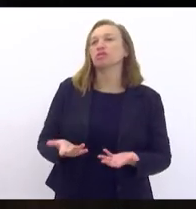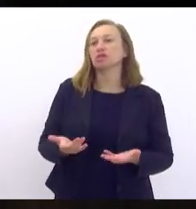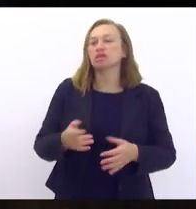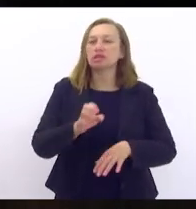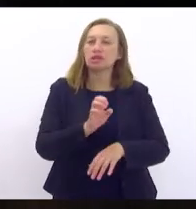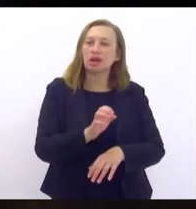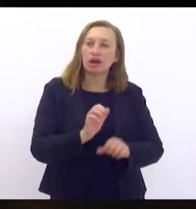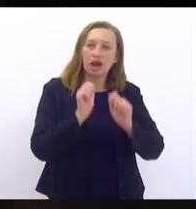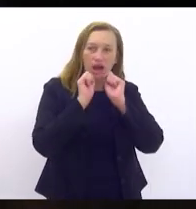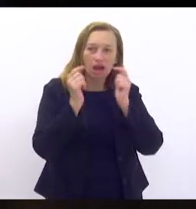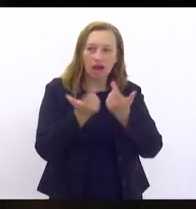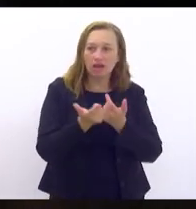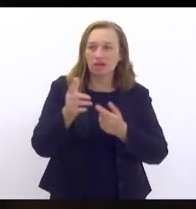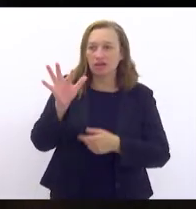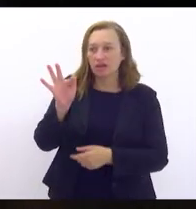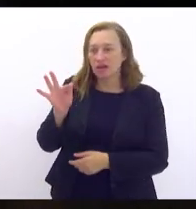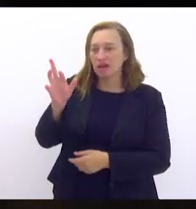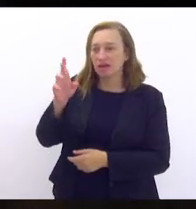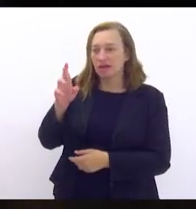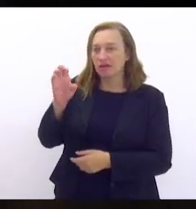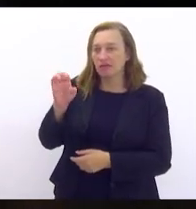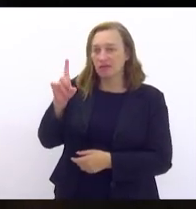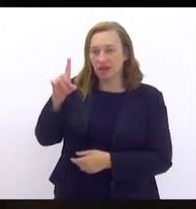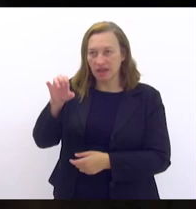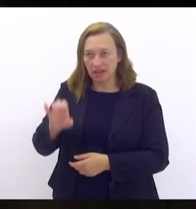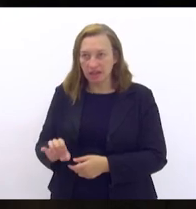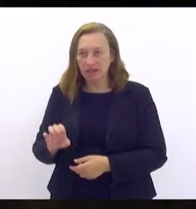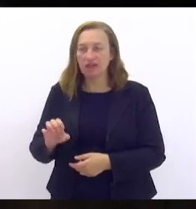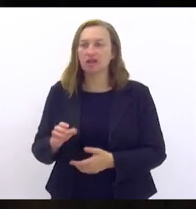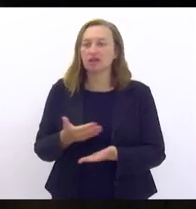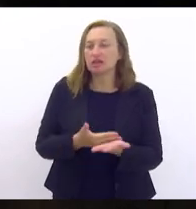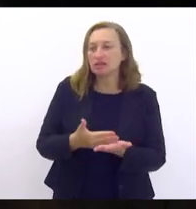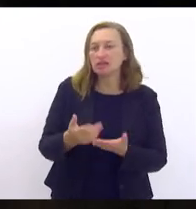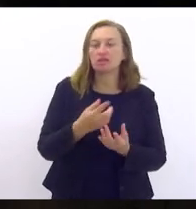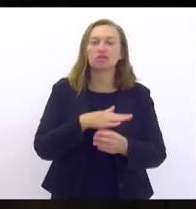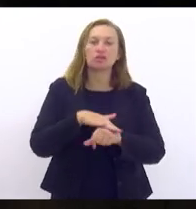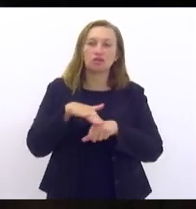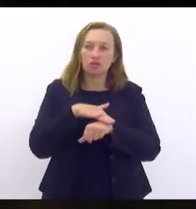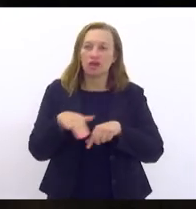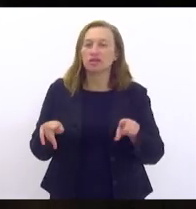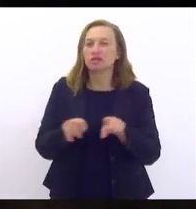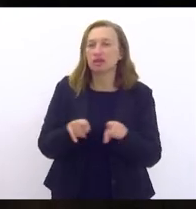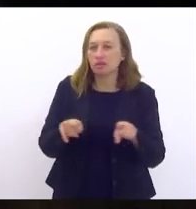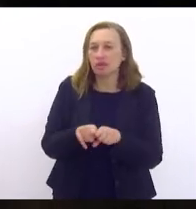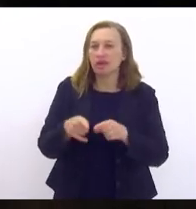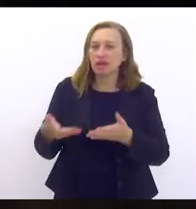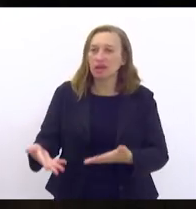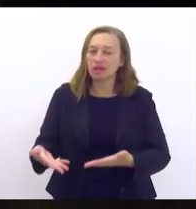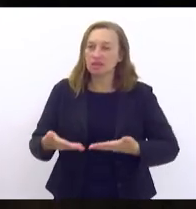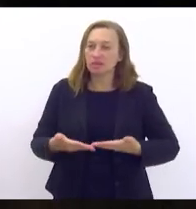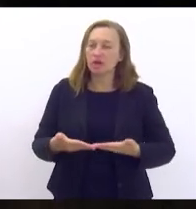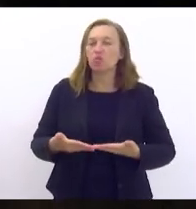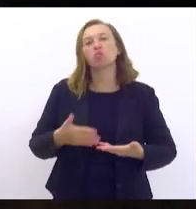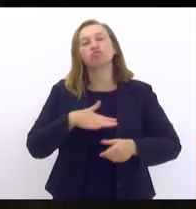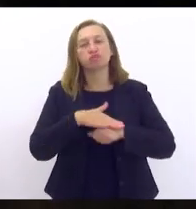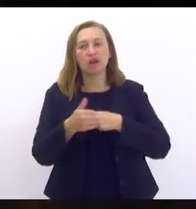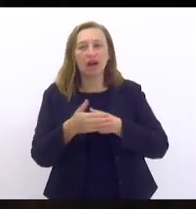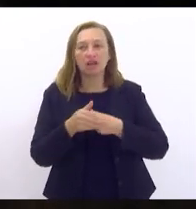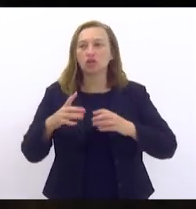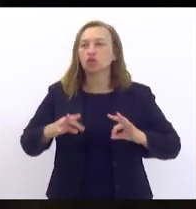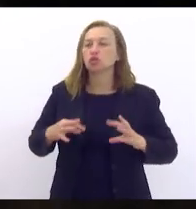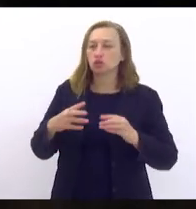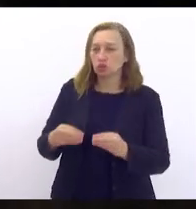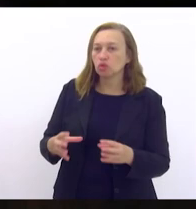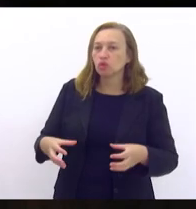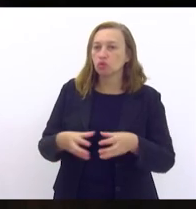é o tempo todo quando nós iniciamos as nossas conversas também nos recebeu aqui com muito carinho toda equipe